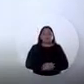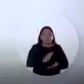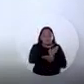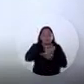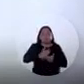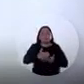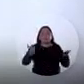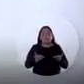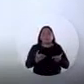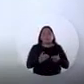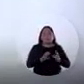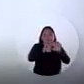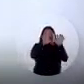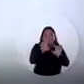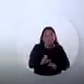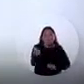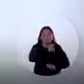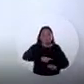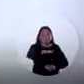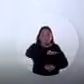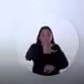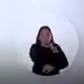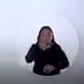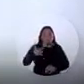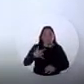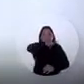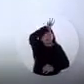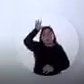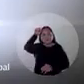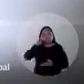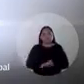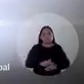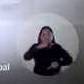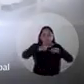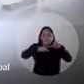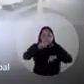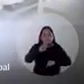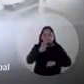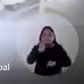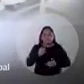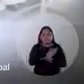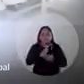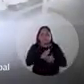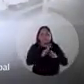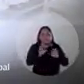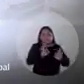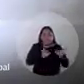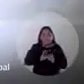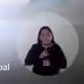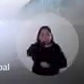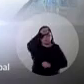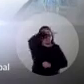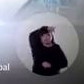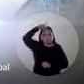vamos iniciar uma reestruturação na rede de saúde de Manaus. Equipar UBSs, começar a construir